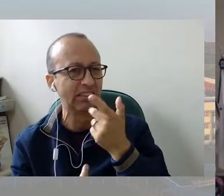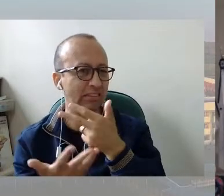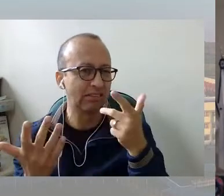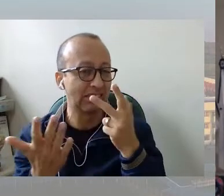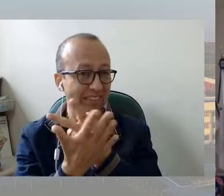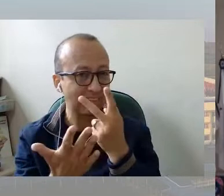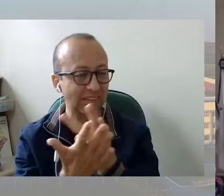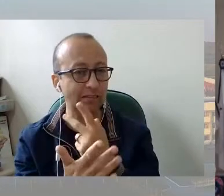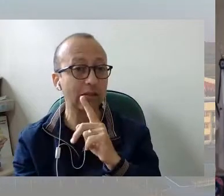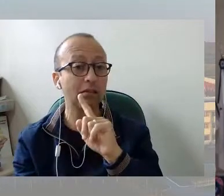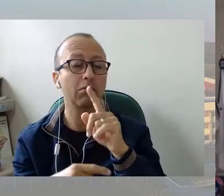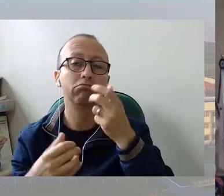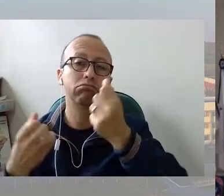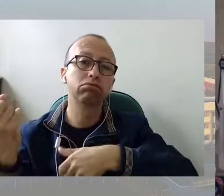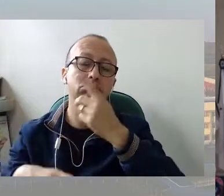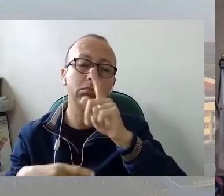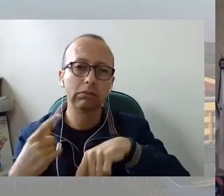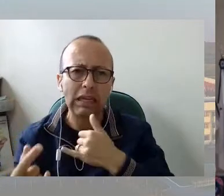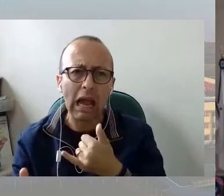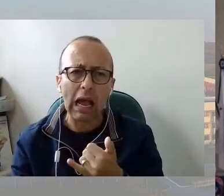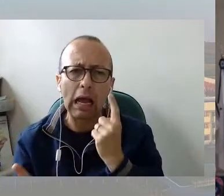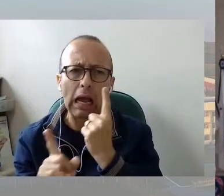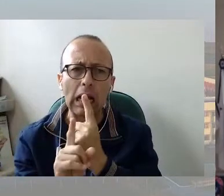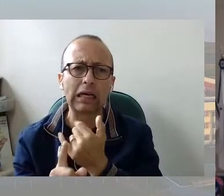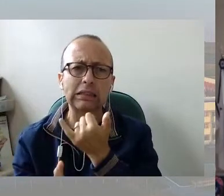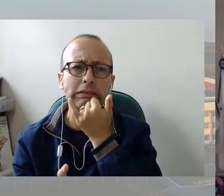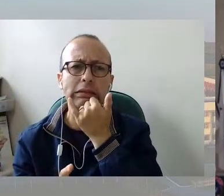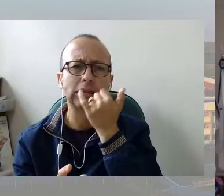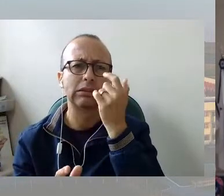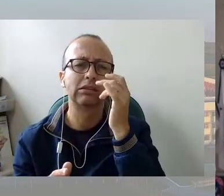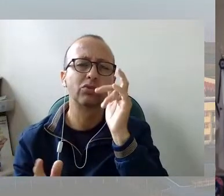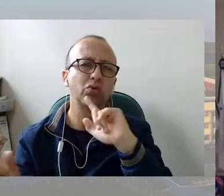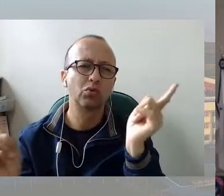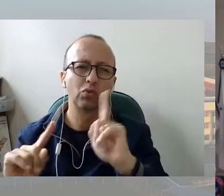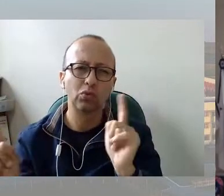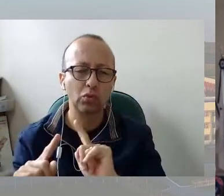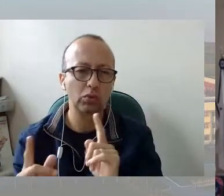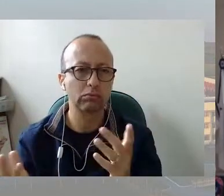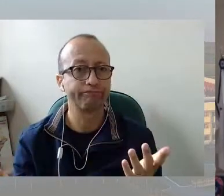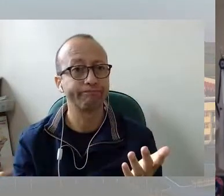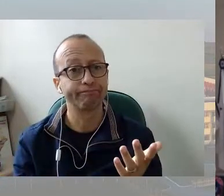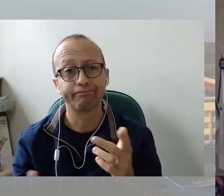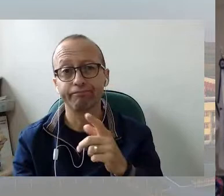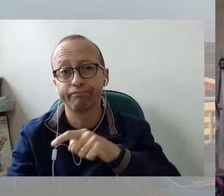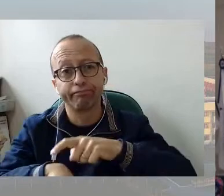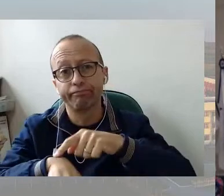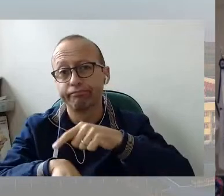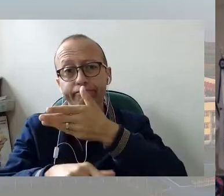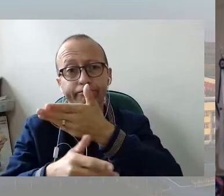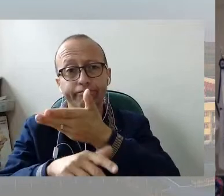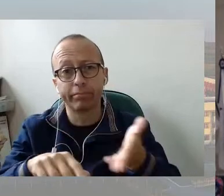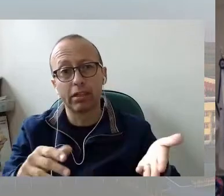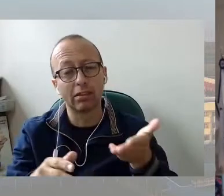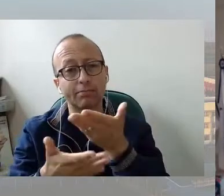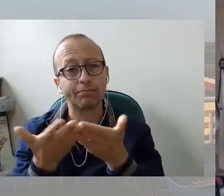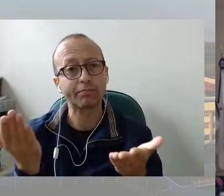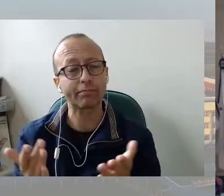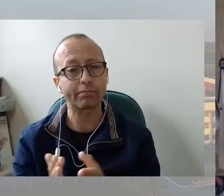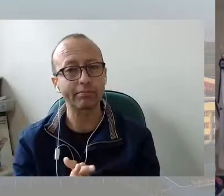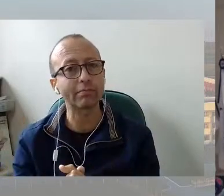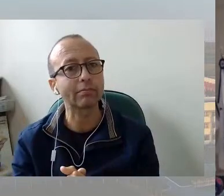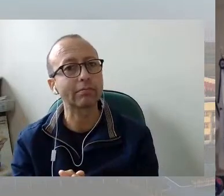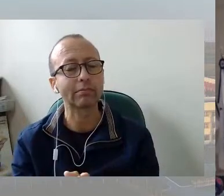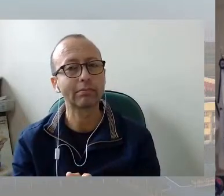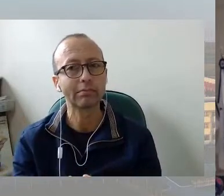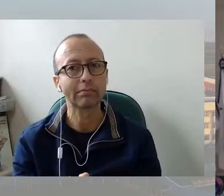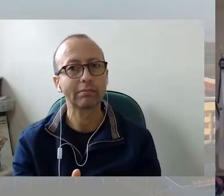se retratando ou fazendo isso, aquilo. Nós perdemos muito tempo, porque, na verdade, nós sabemos que nós estamos, de fato,